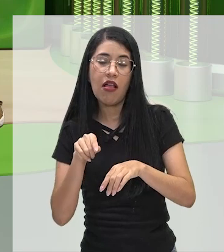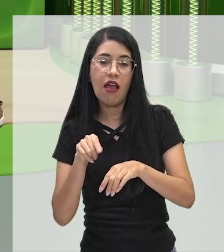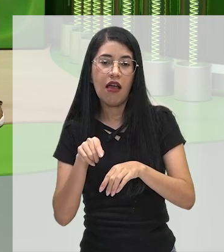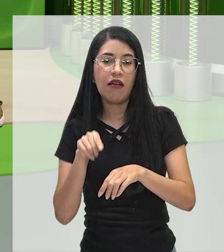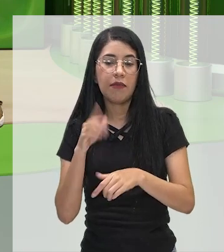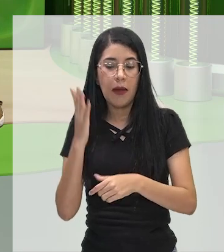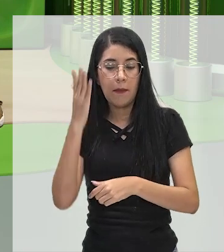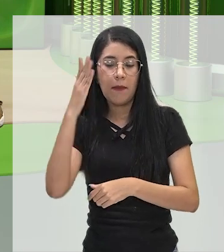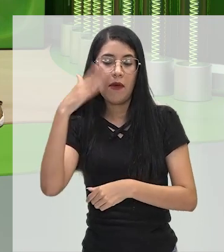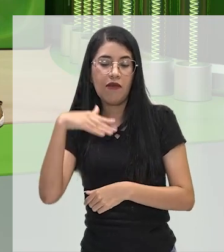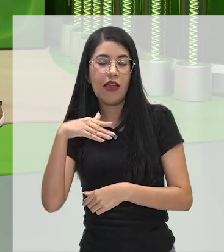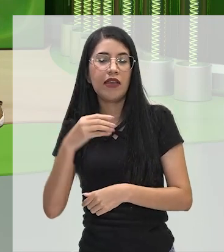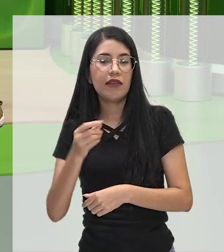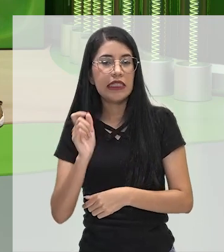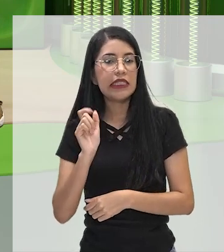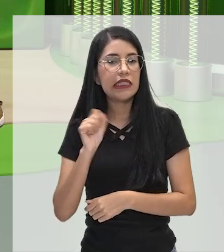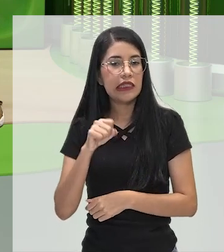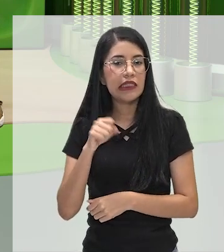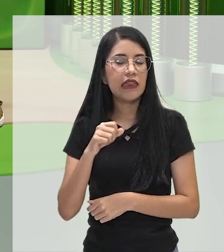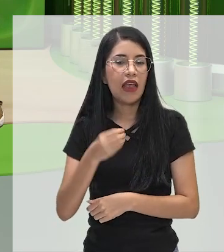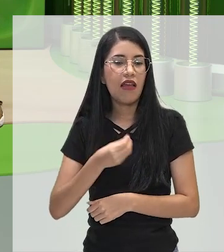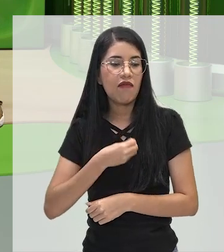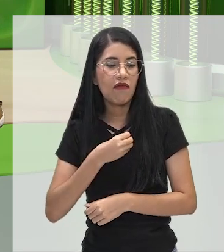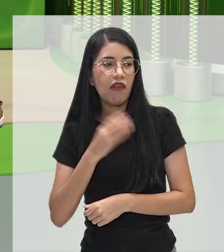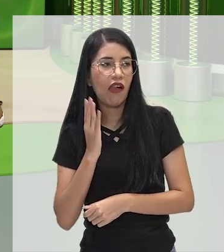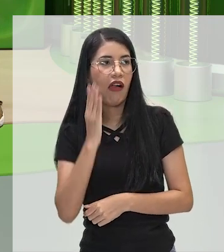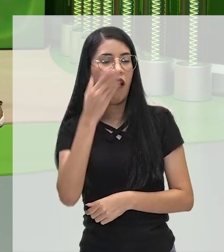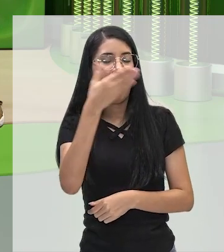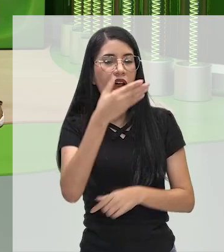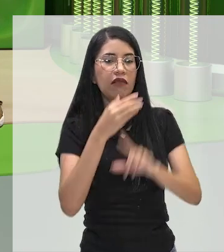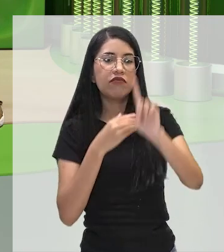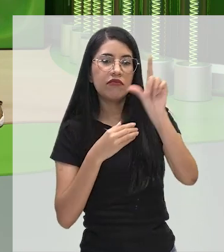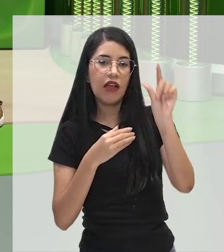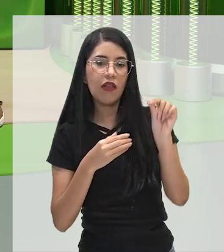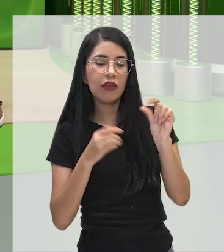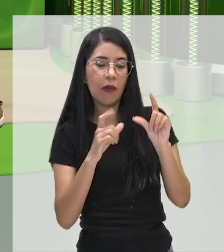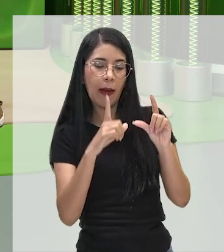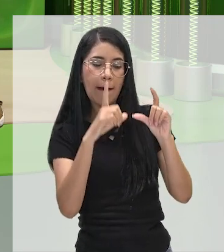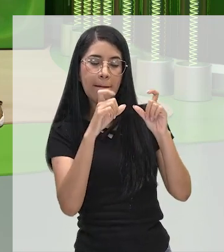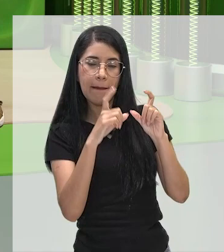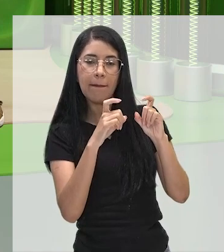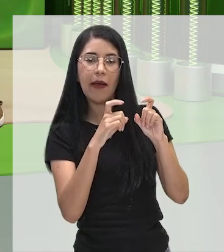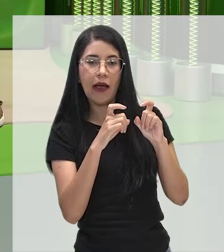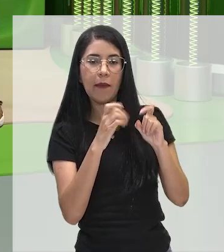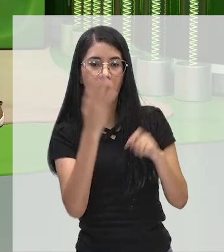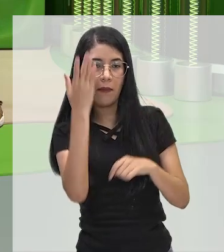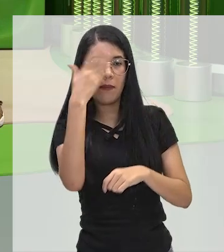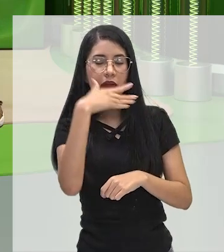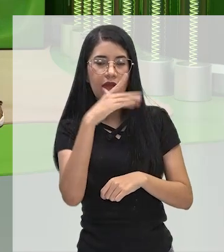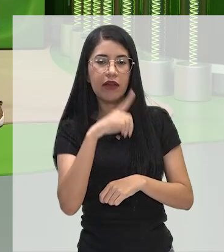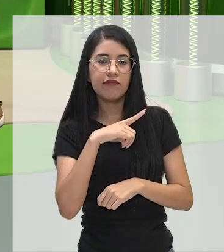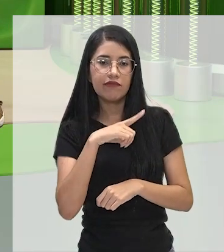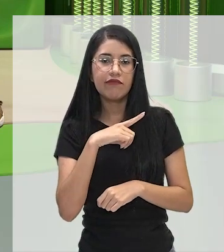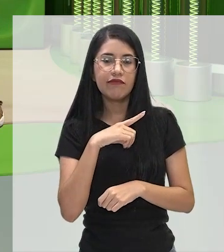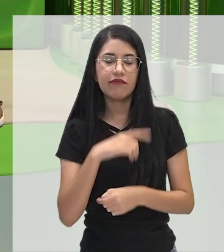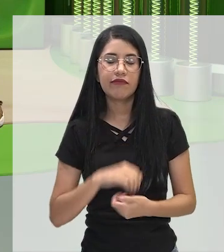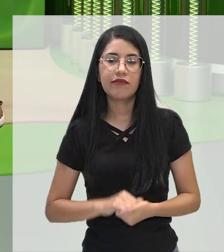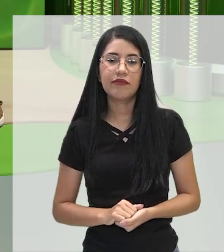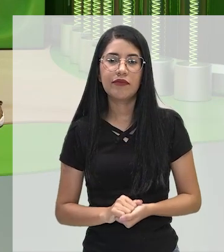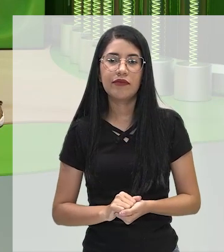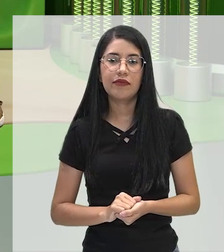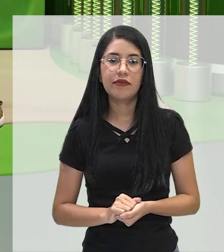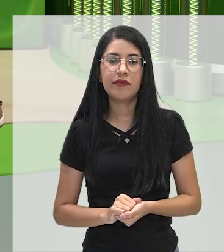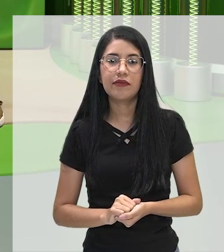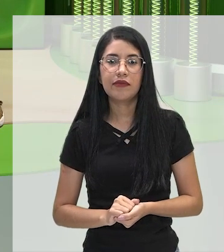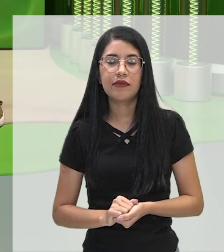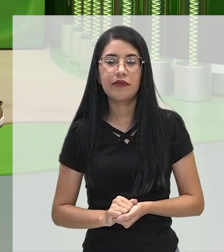lunar, para provar que eles estiveram lá. Tiraram essa foto, ficou esse registro aí para ter essa evidência, né? E essa foto, como a